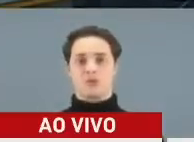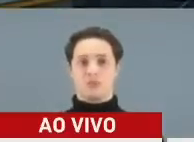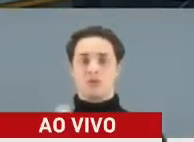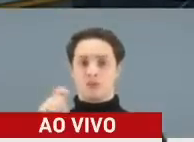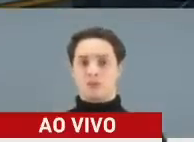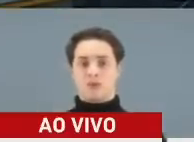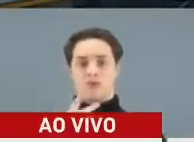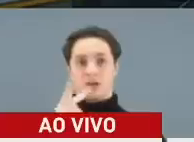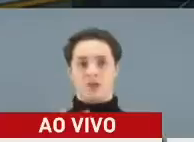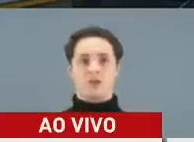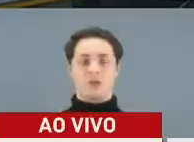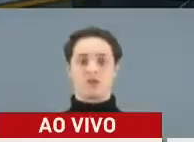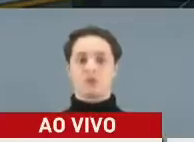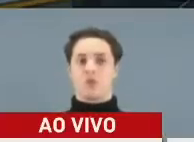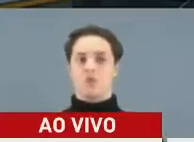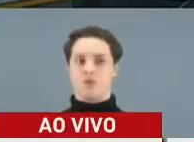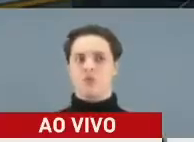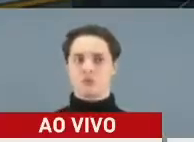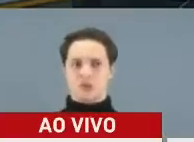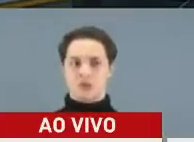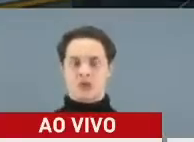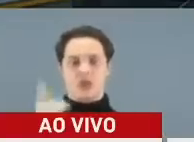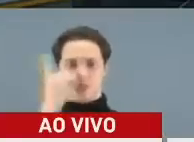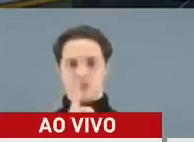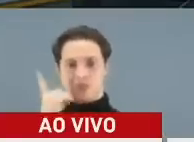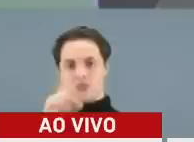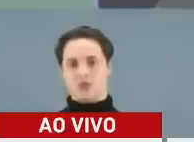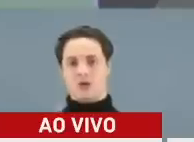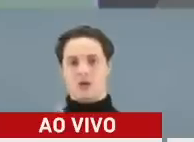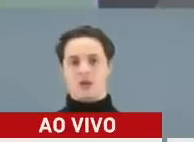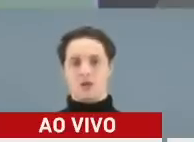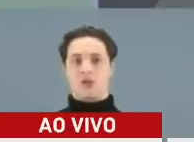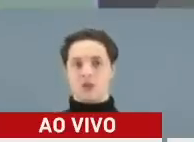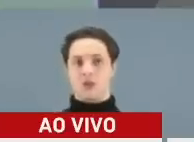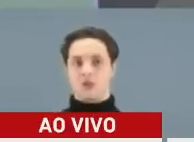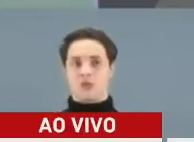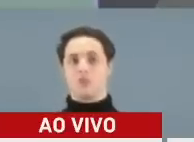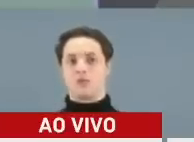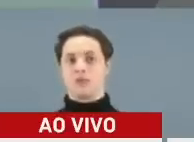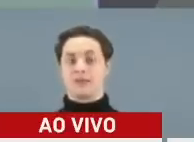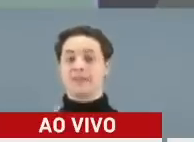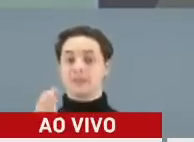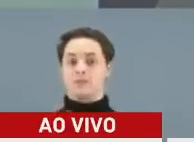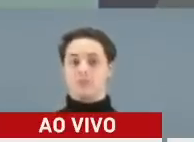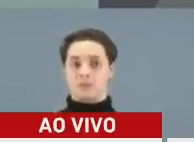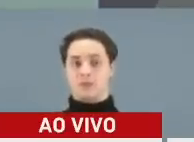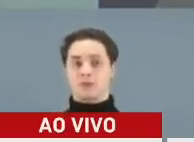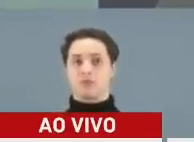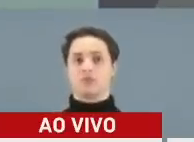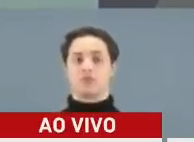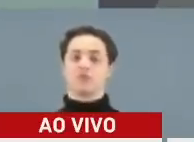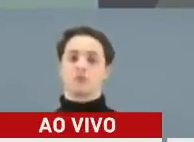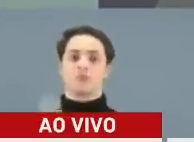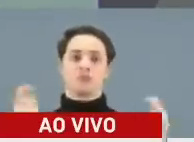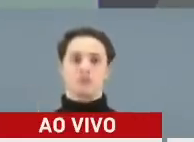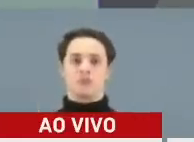usar da palavra. Então eu vou conceder a palavra ao deputado Aliel, numa concessão, por 5 minutos, deputado,